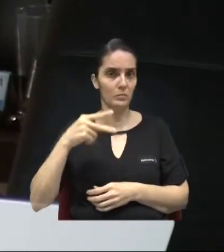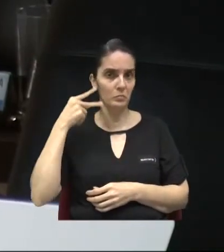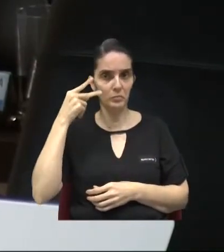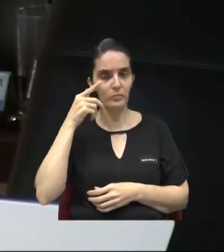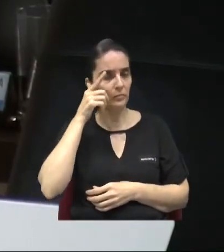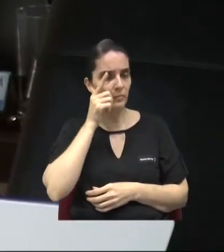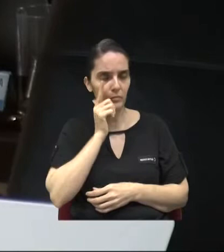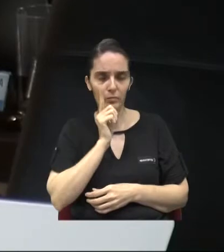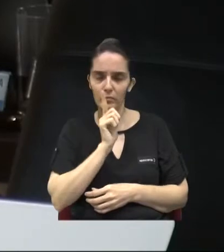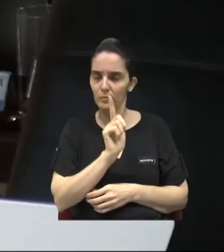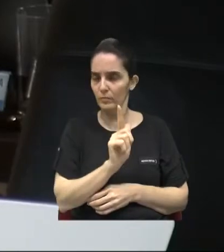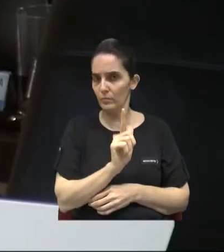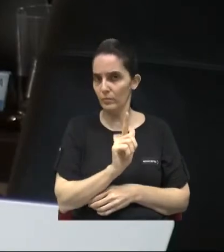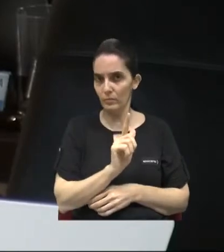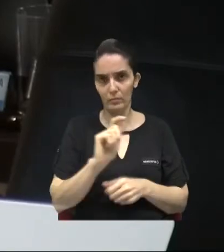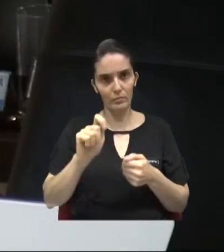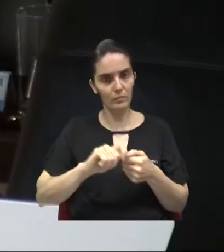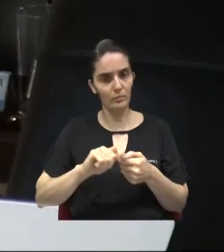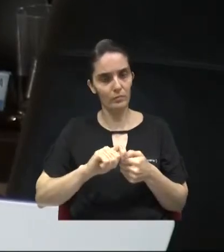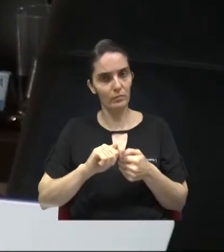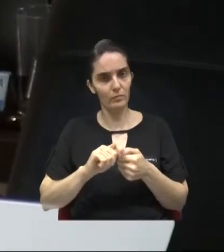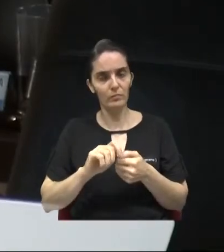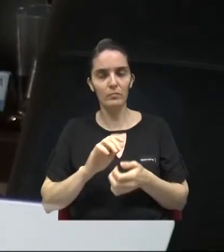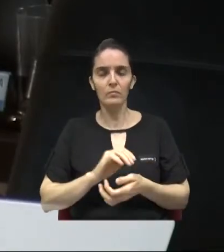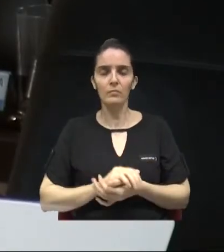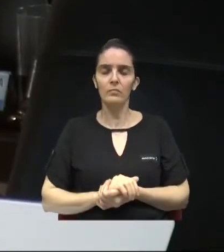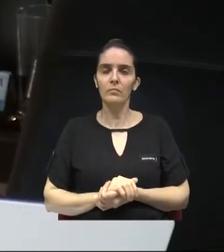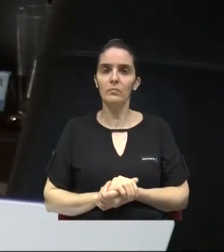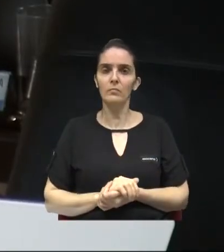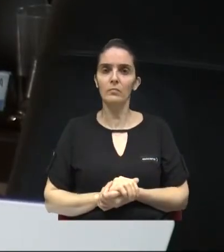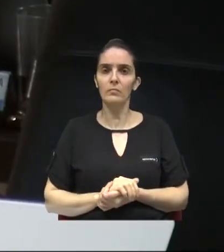não temos competência, não está na nossa alçada para isso.